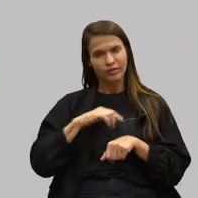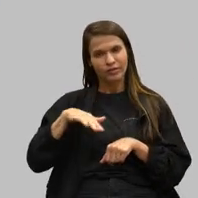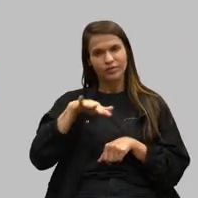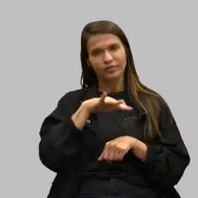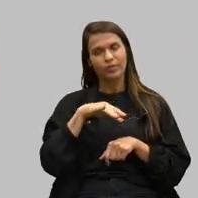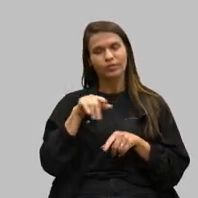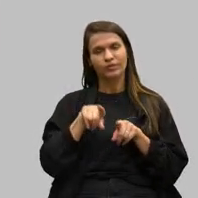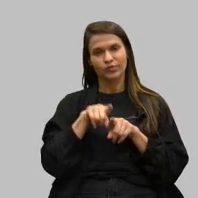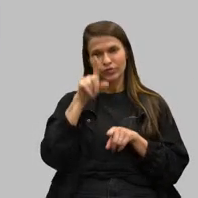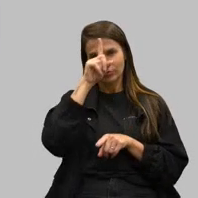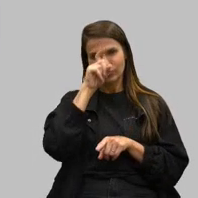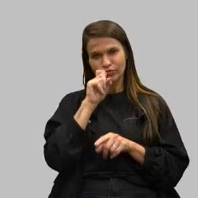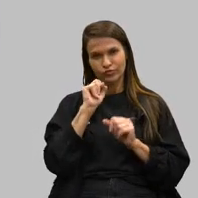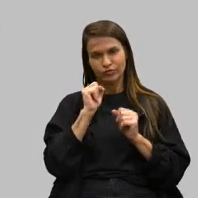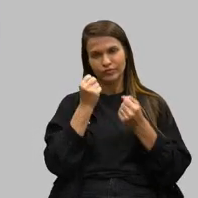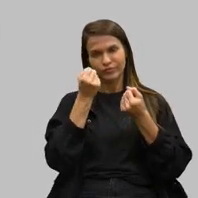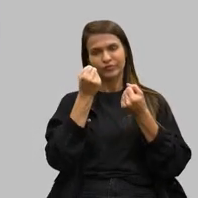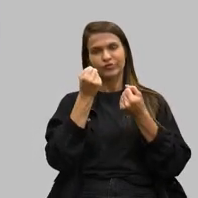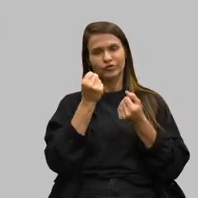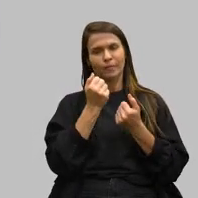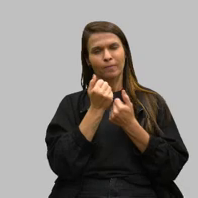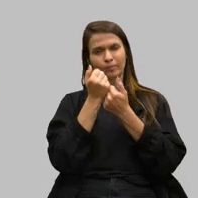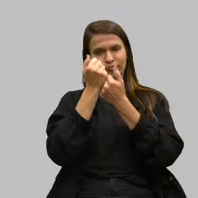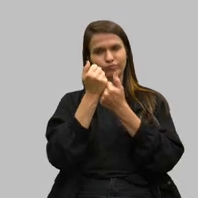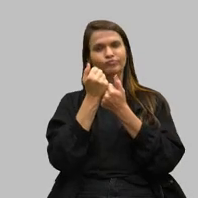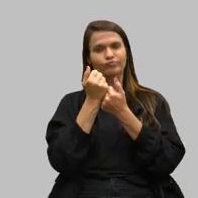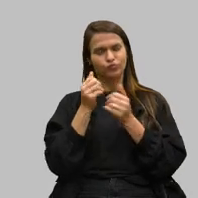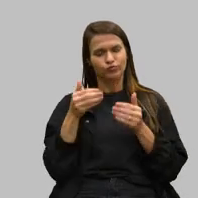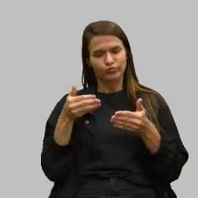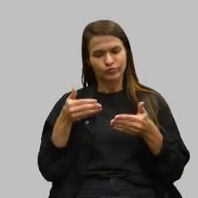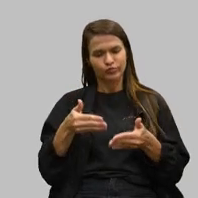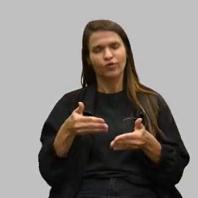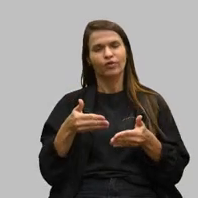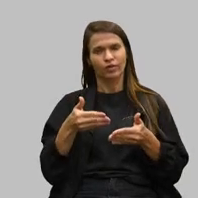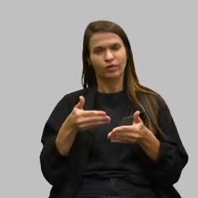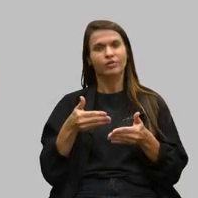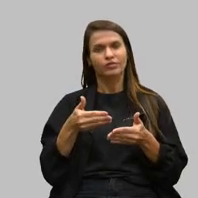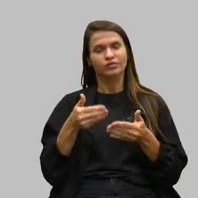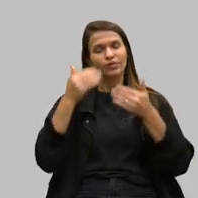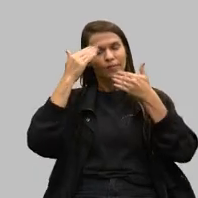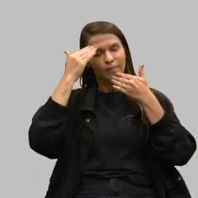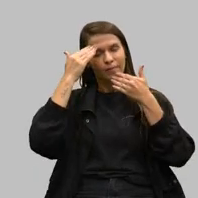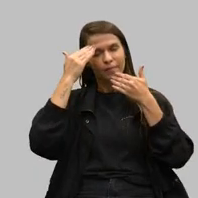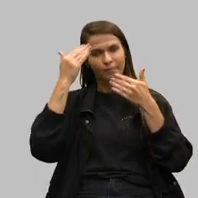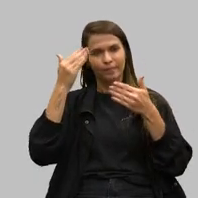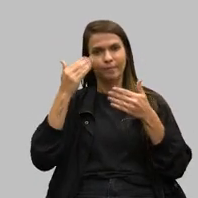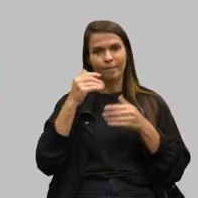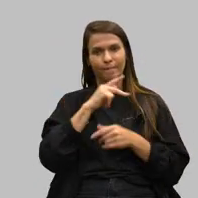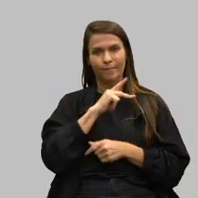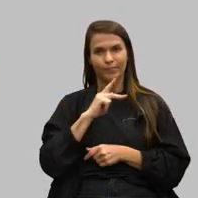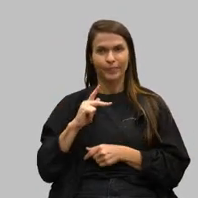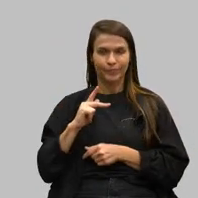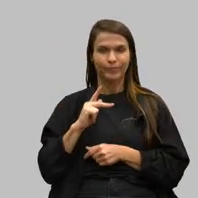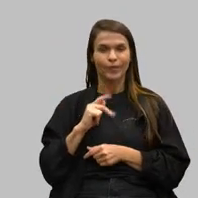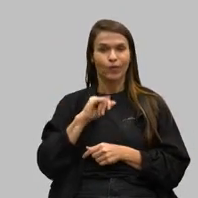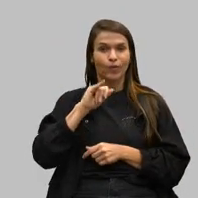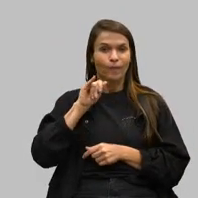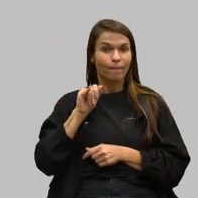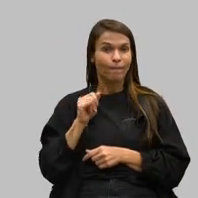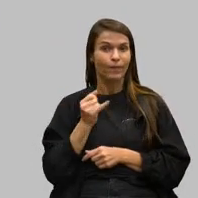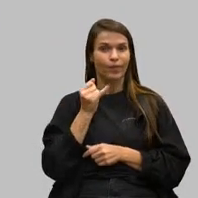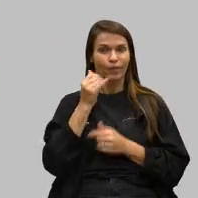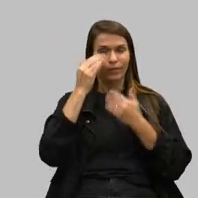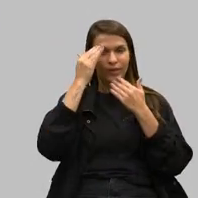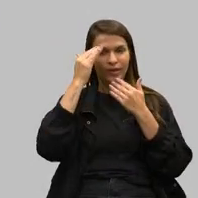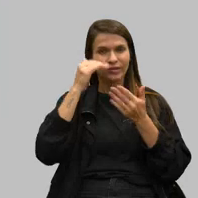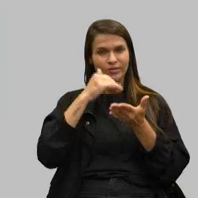hospitais, de estar fortalecendo, de estar apoiando, de estar empenhado, então, no mais, muito obrigado, eu obrigado, viu, presidente, pela oportunidade, obrigado,